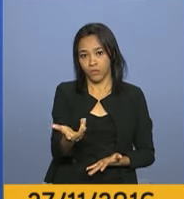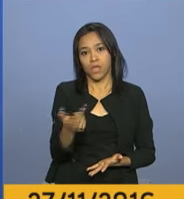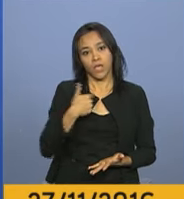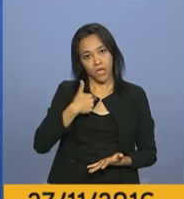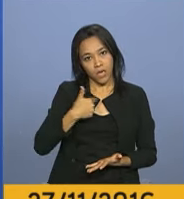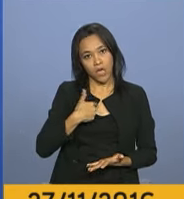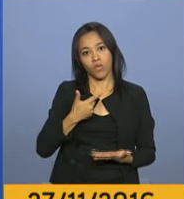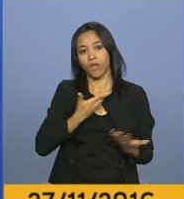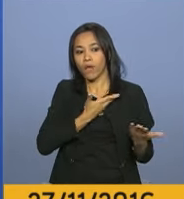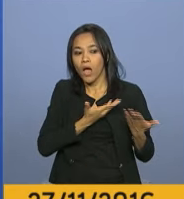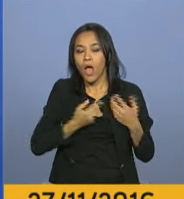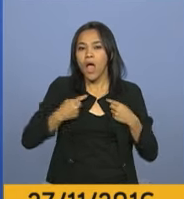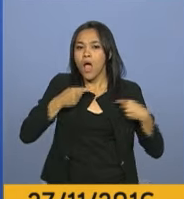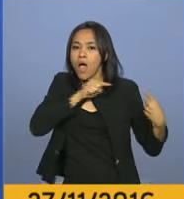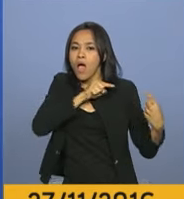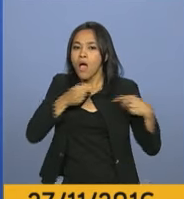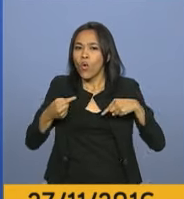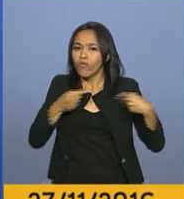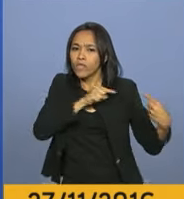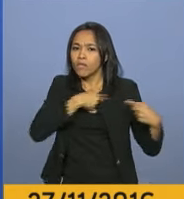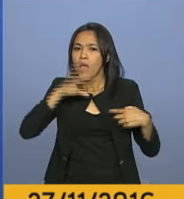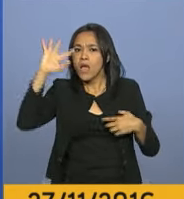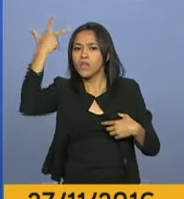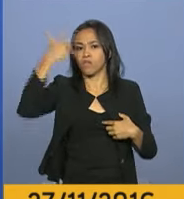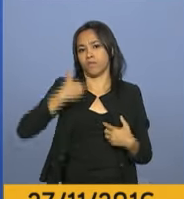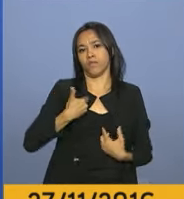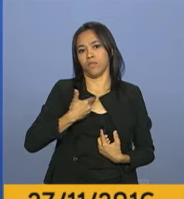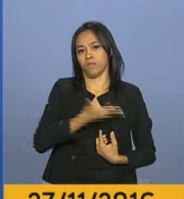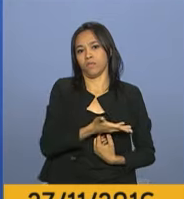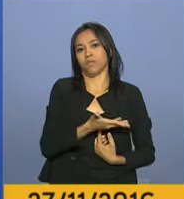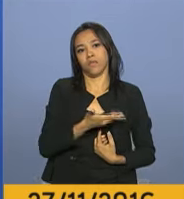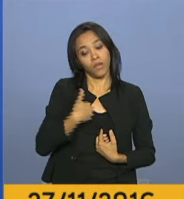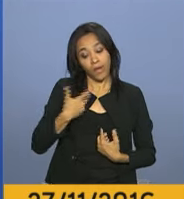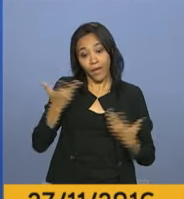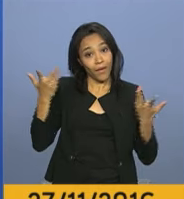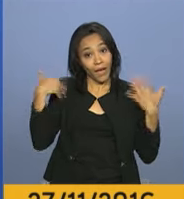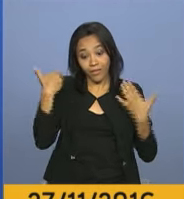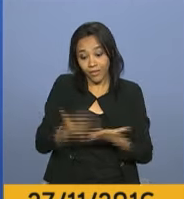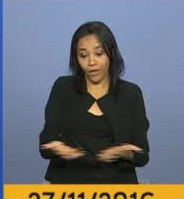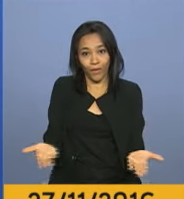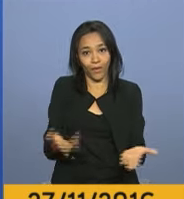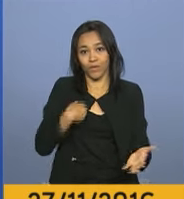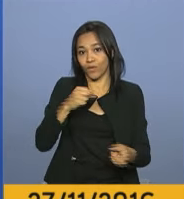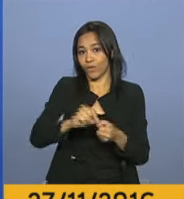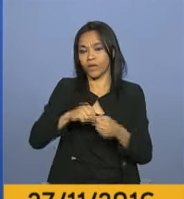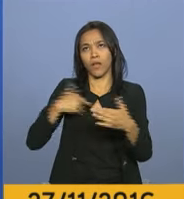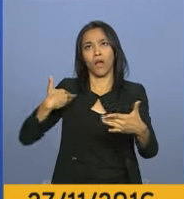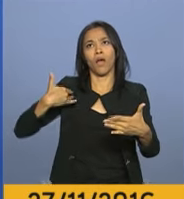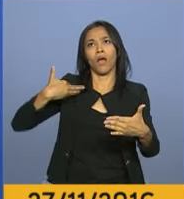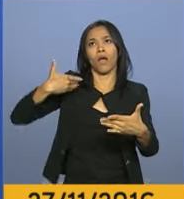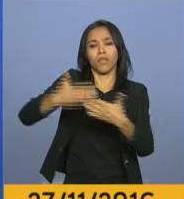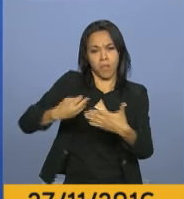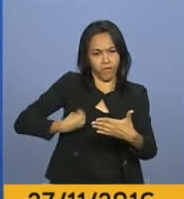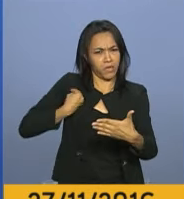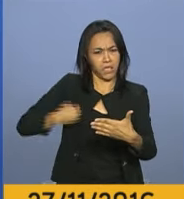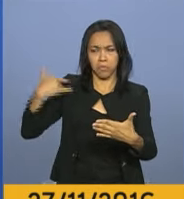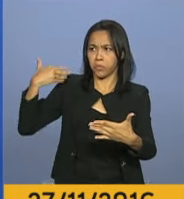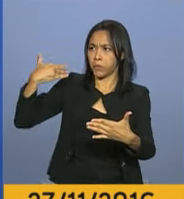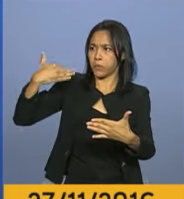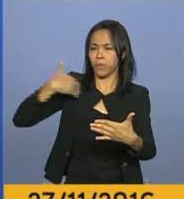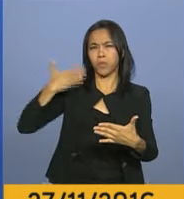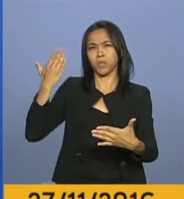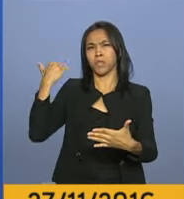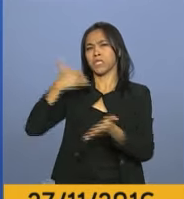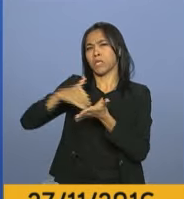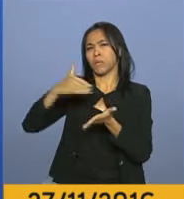estava arbitrando conflitos, que é o que eu mais faço, não é agora, na presidência da República. Ao longo da vida, é interessante, quando fui